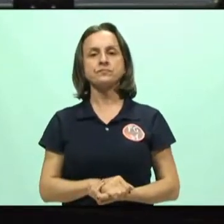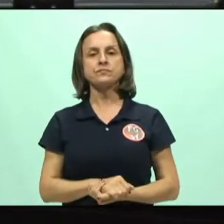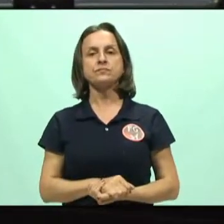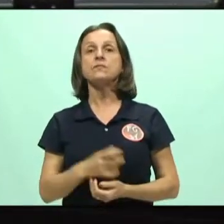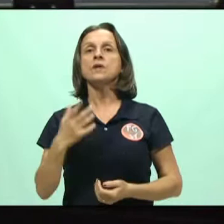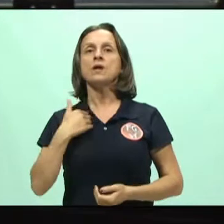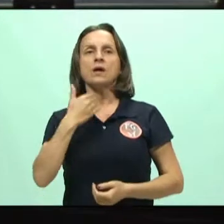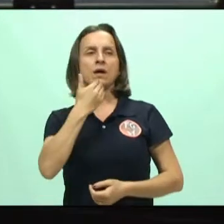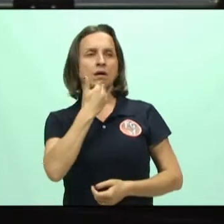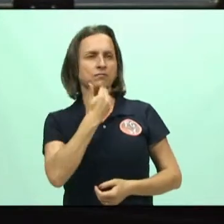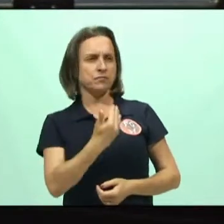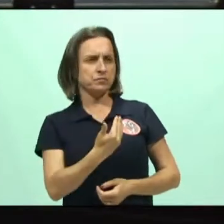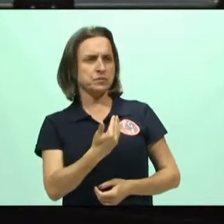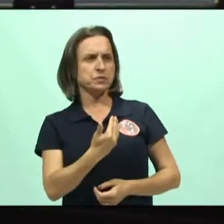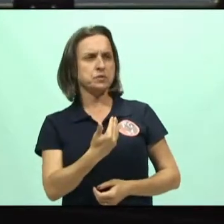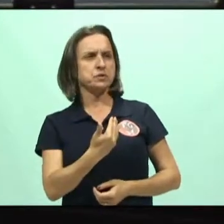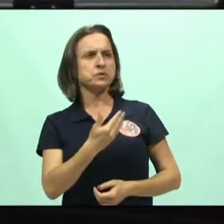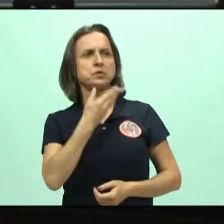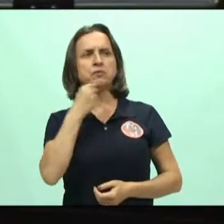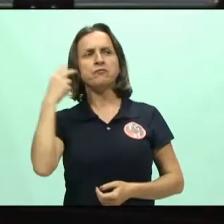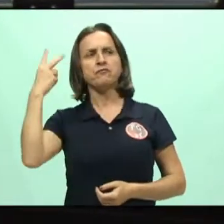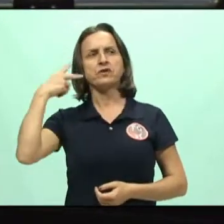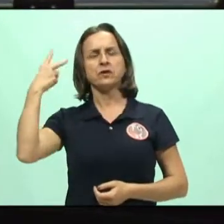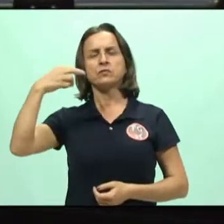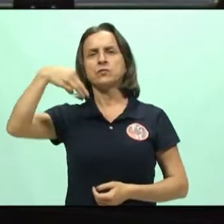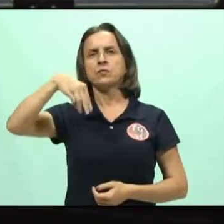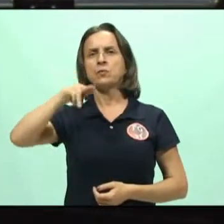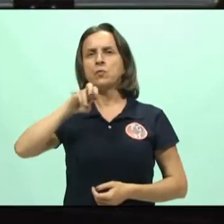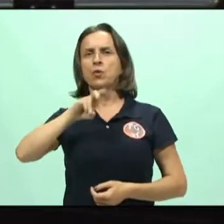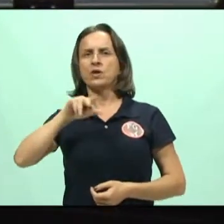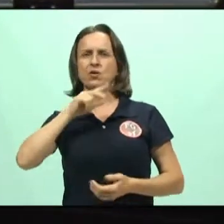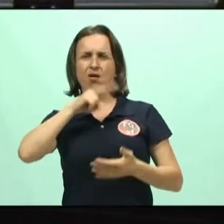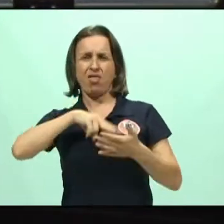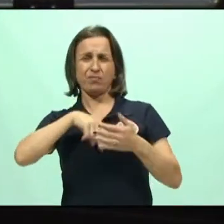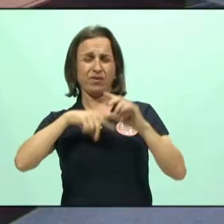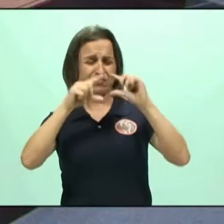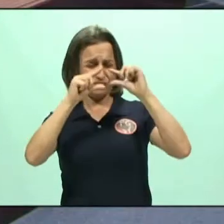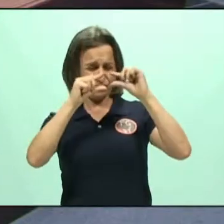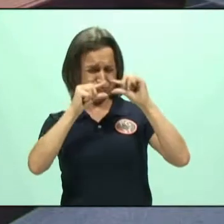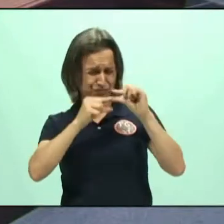eu vou pedir para o vereador Murilo ler porque a letra tá bem miudinha